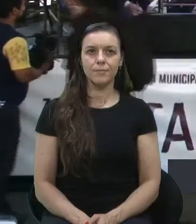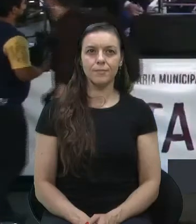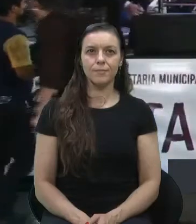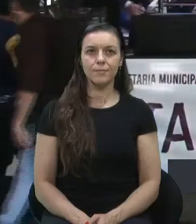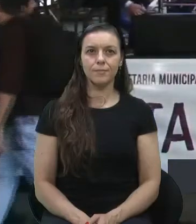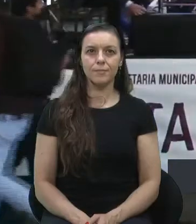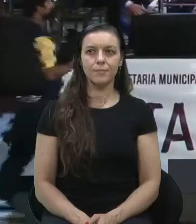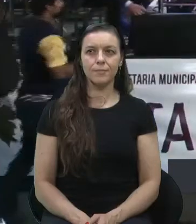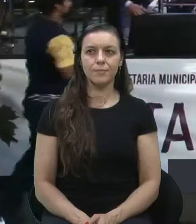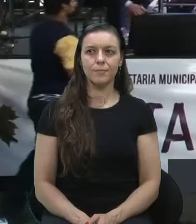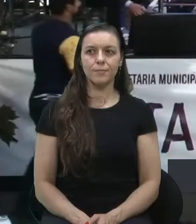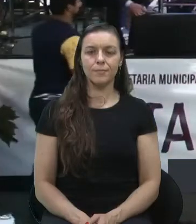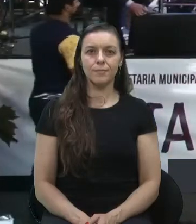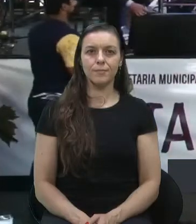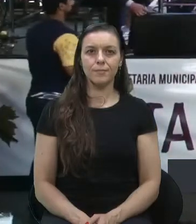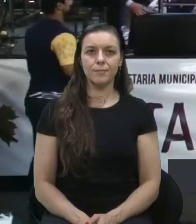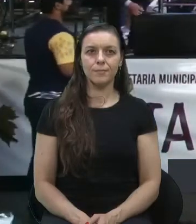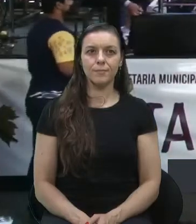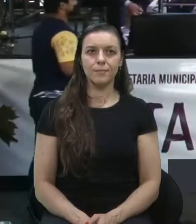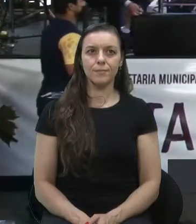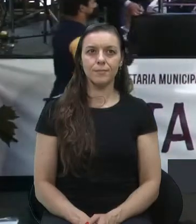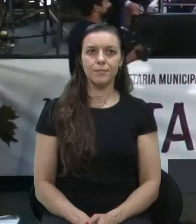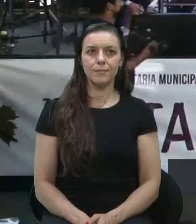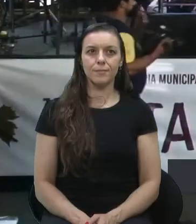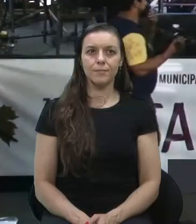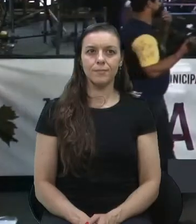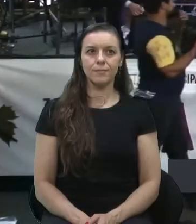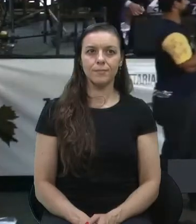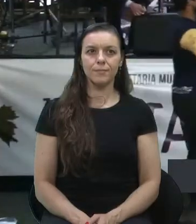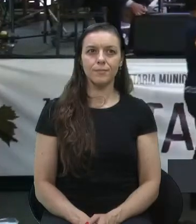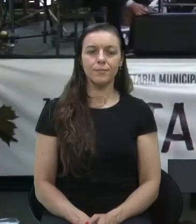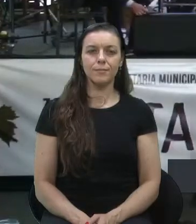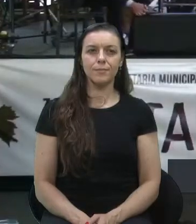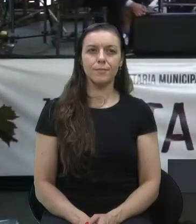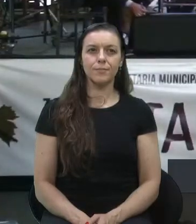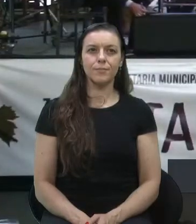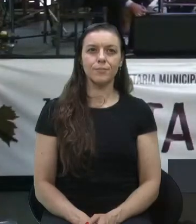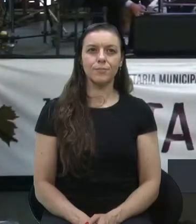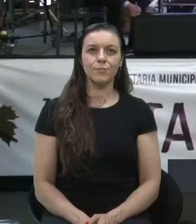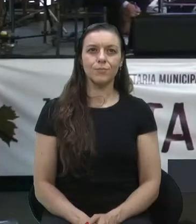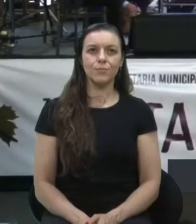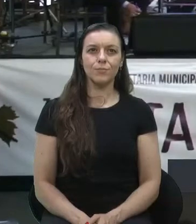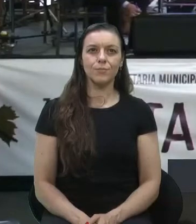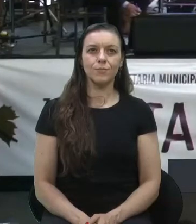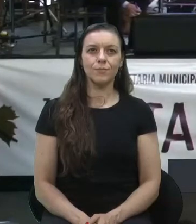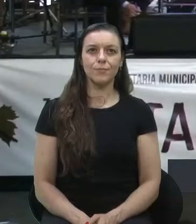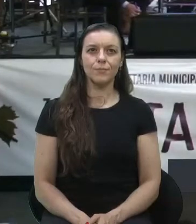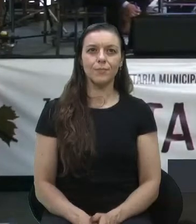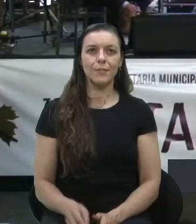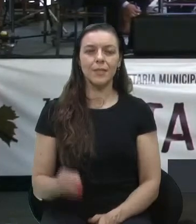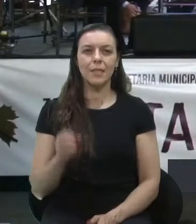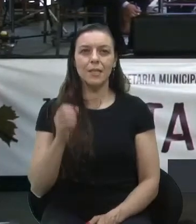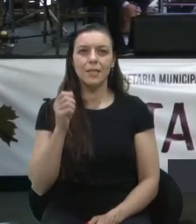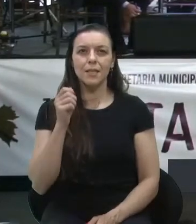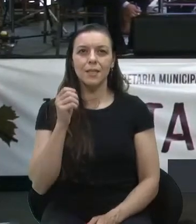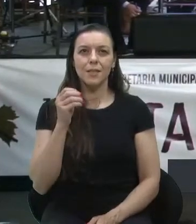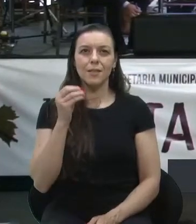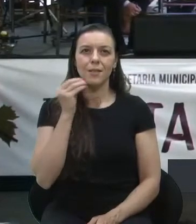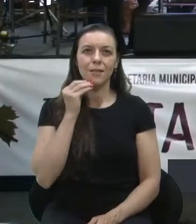Não. Tá. Testando.